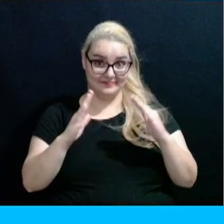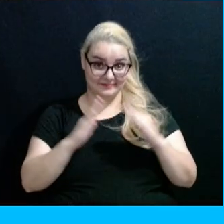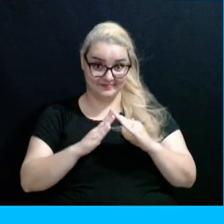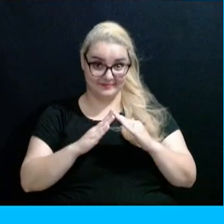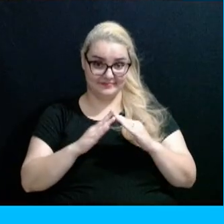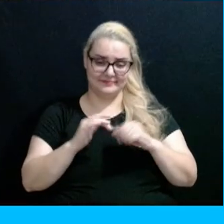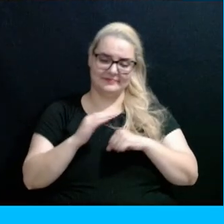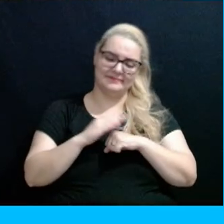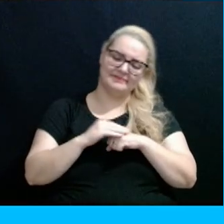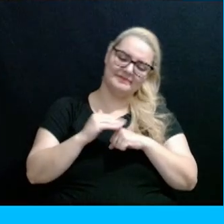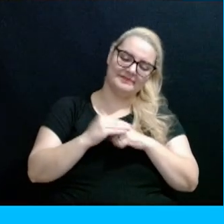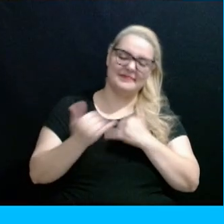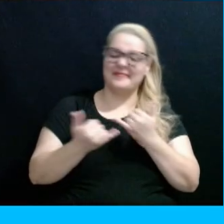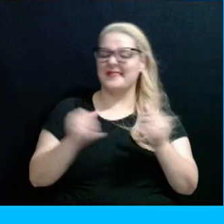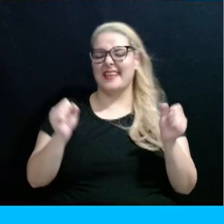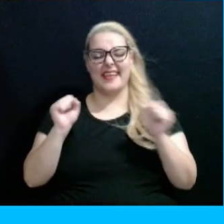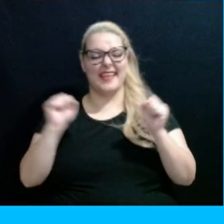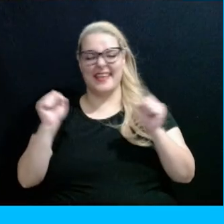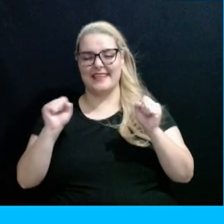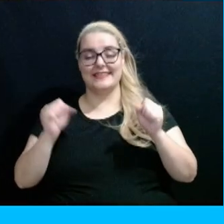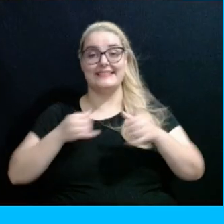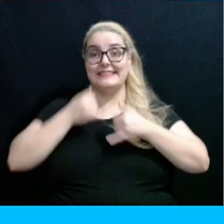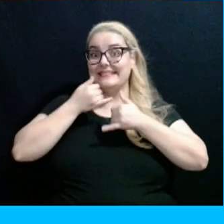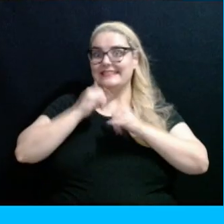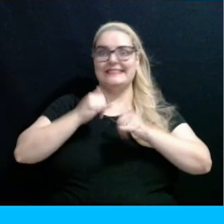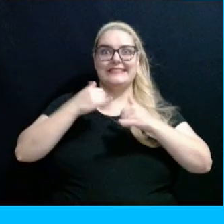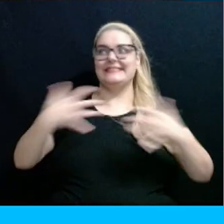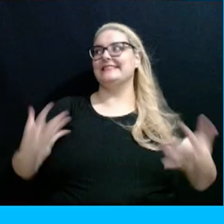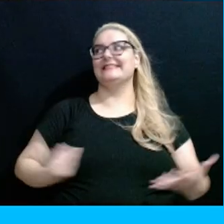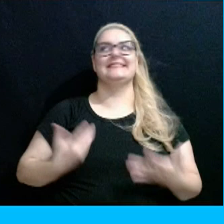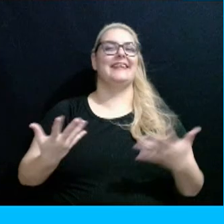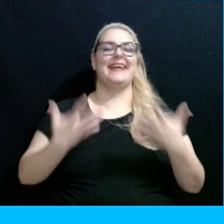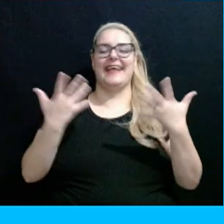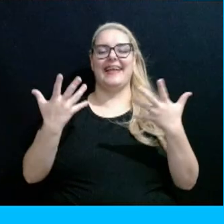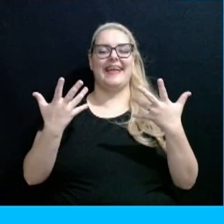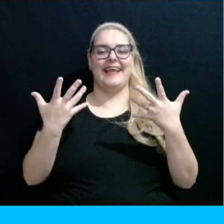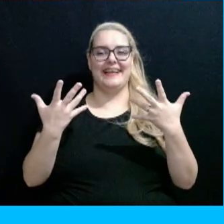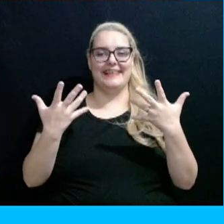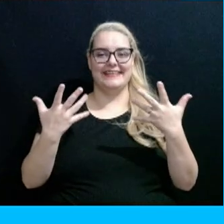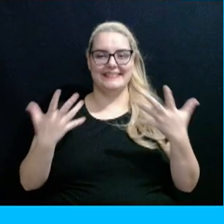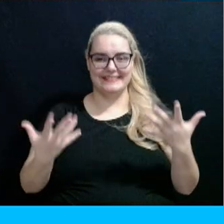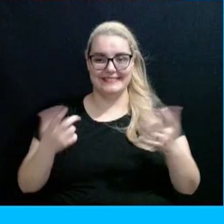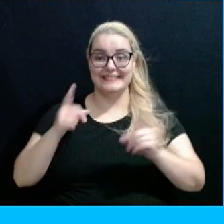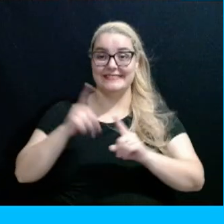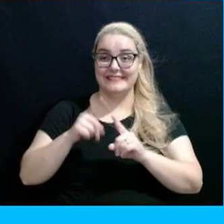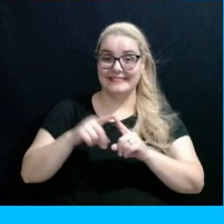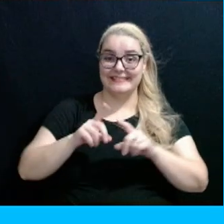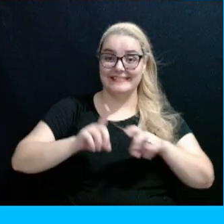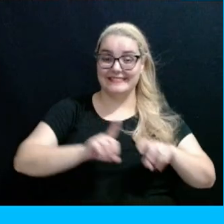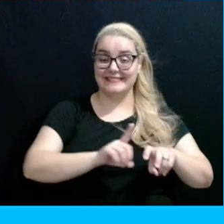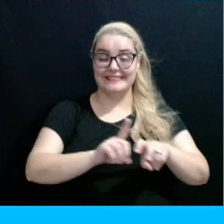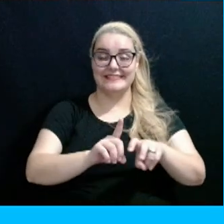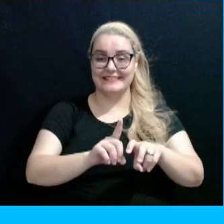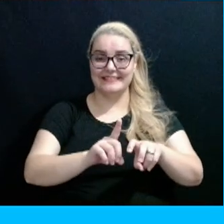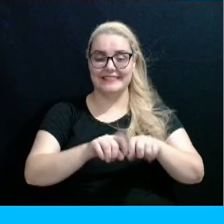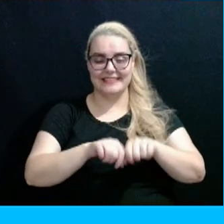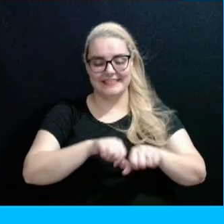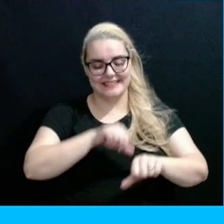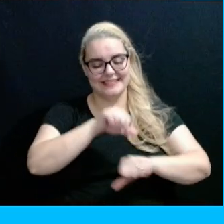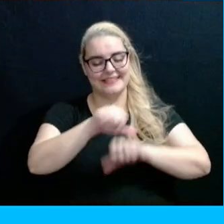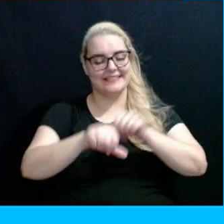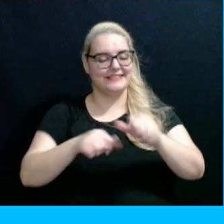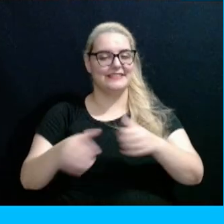dóceis, brincalhões e cheios de vida. Aquele tipo de companhia que transforma